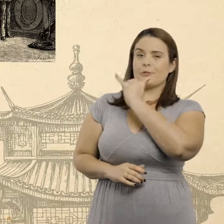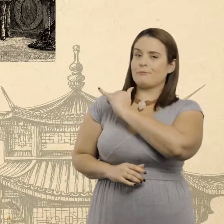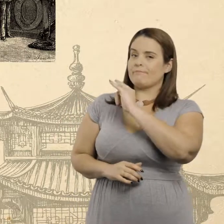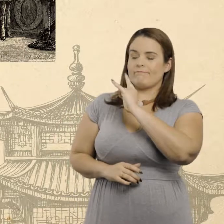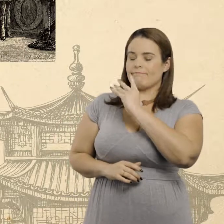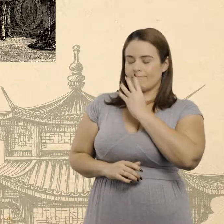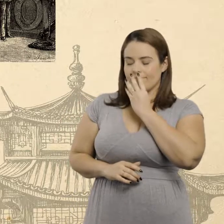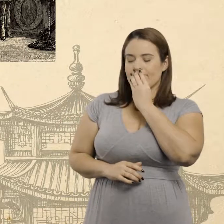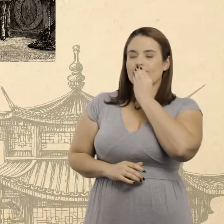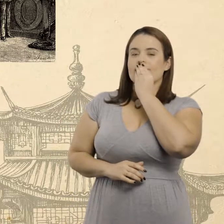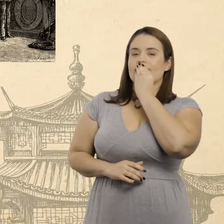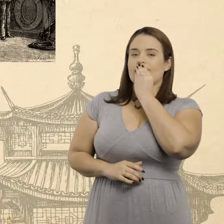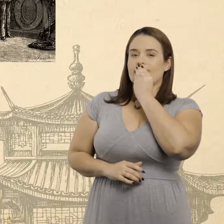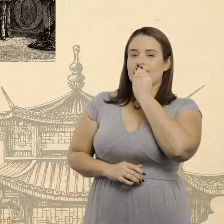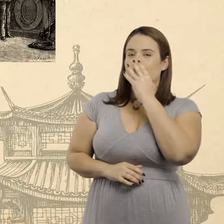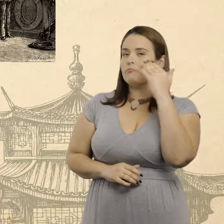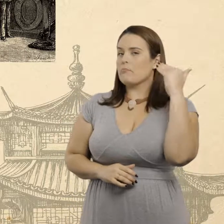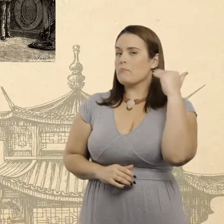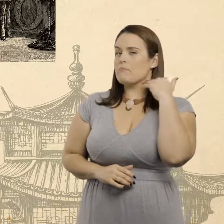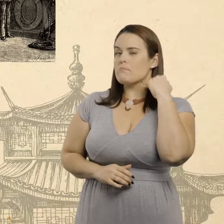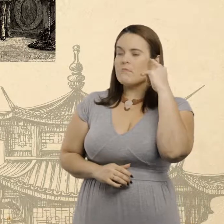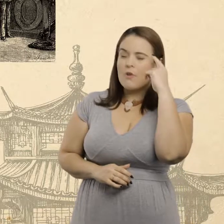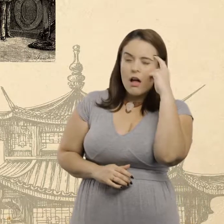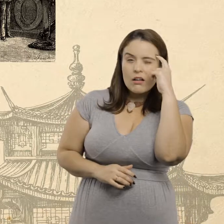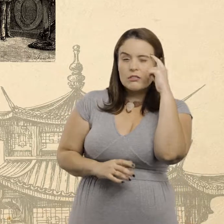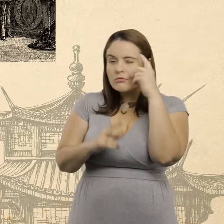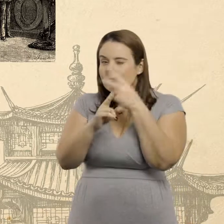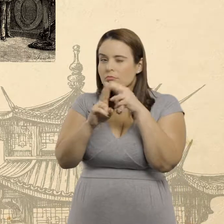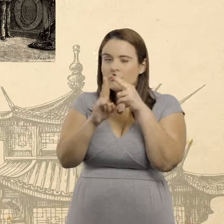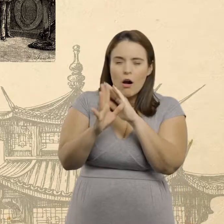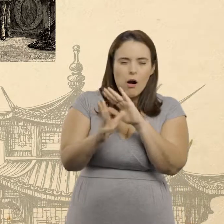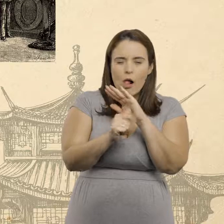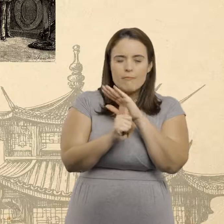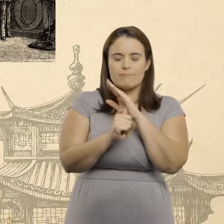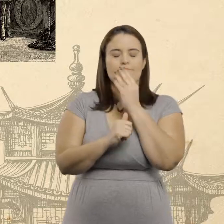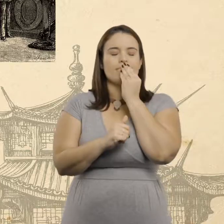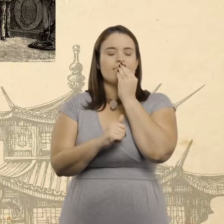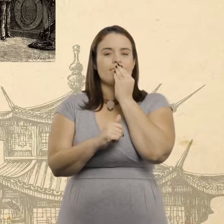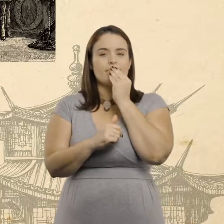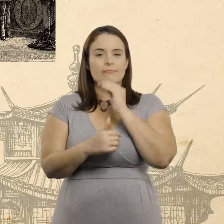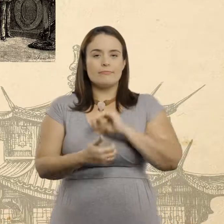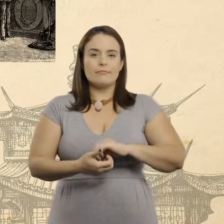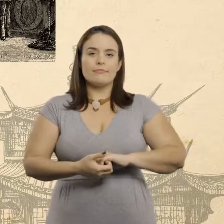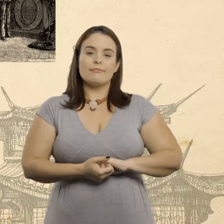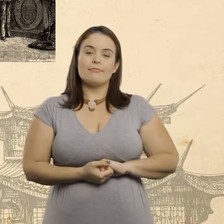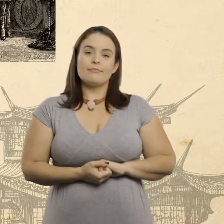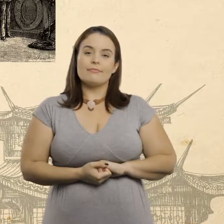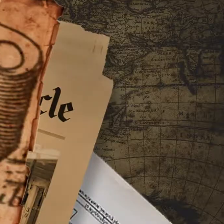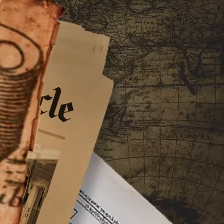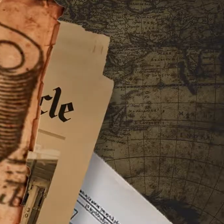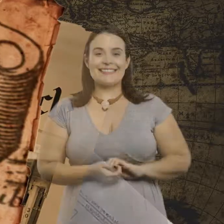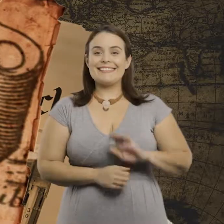Passepartout que desconfiava que Phileas Fogg era o ladrão do banco.